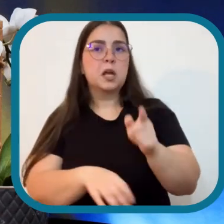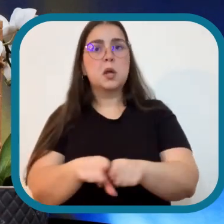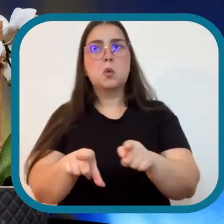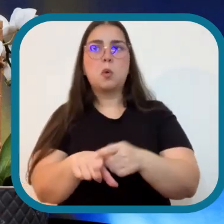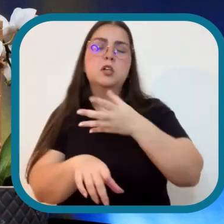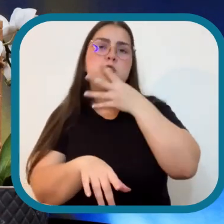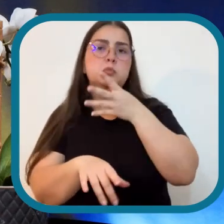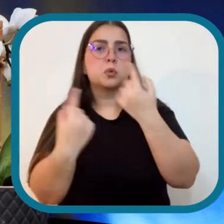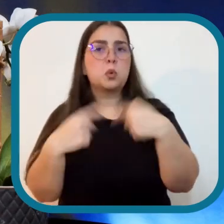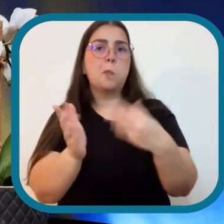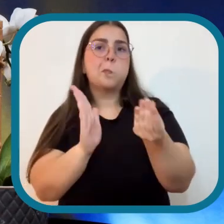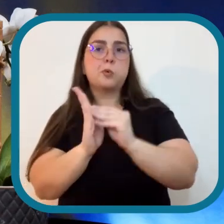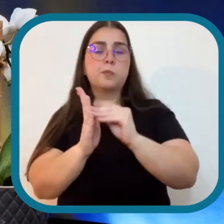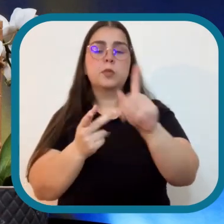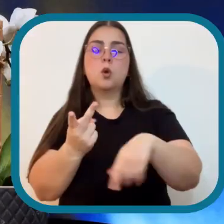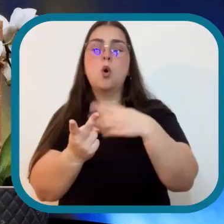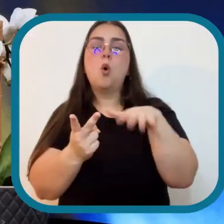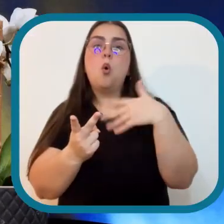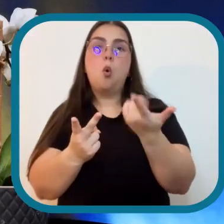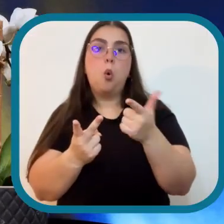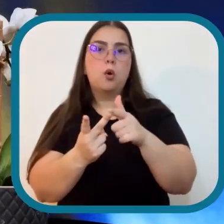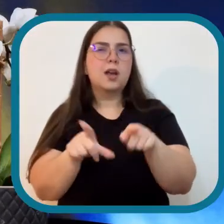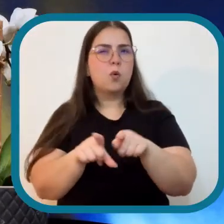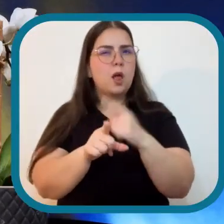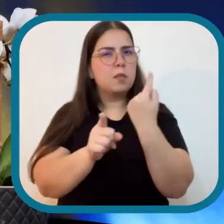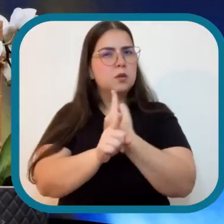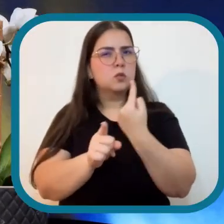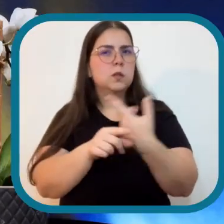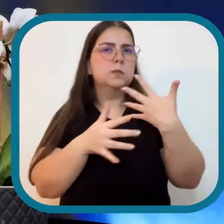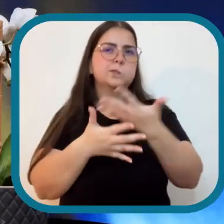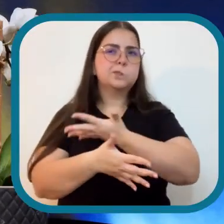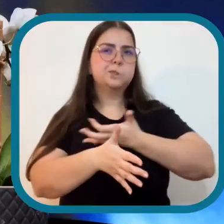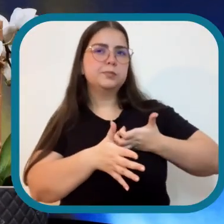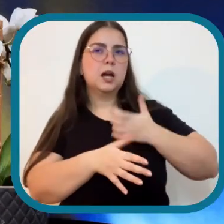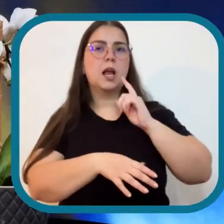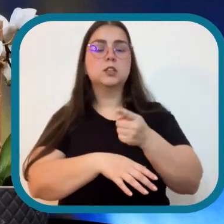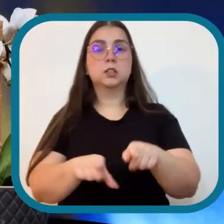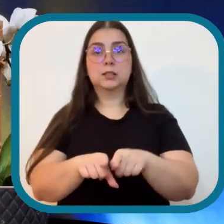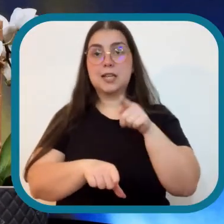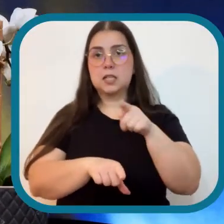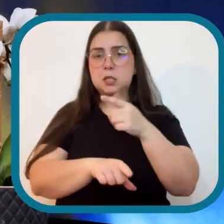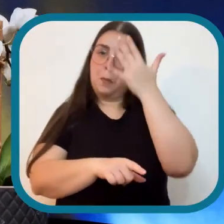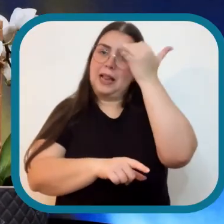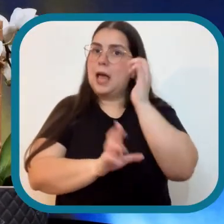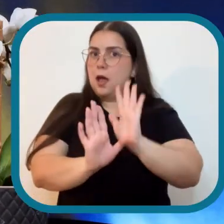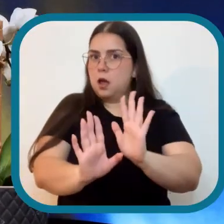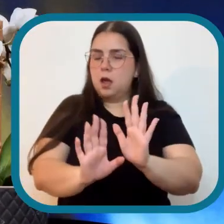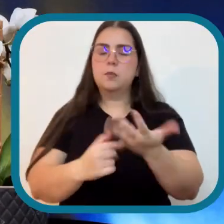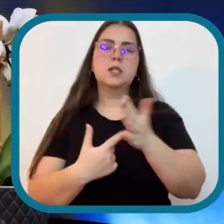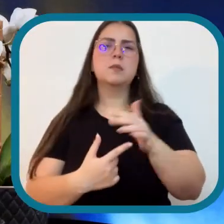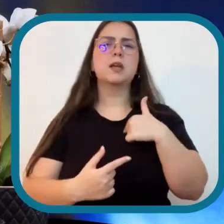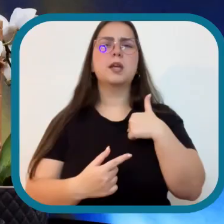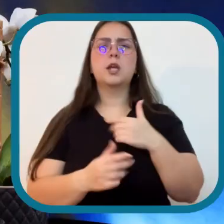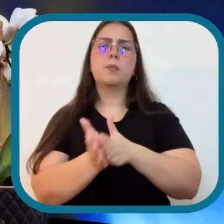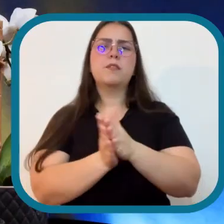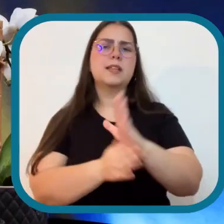apenas um disclaimer, ou então existe um fundo de reserva em que, e isto é apenas uma ideia, vamos dizer,